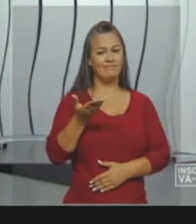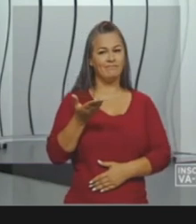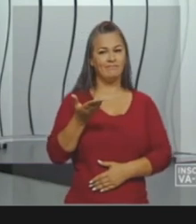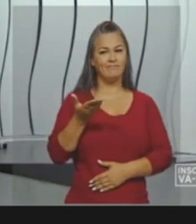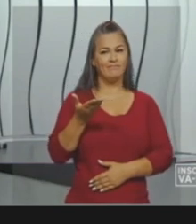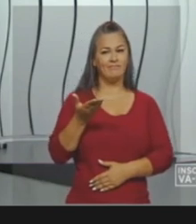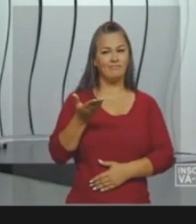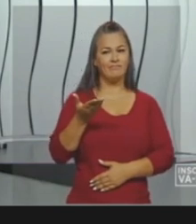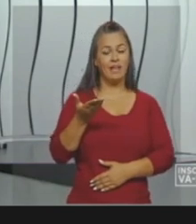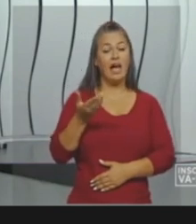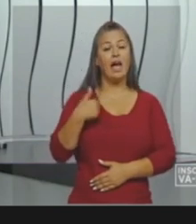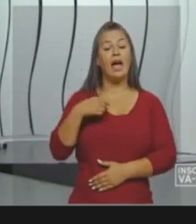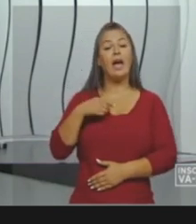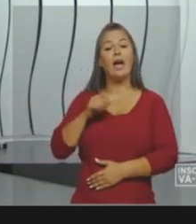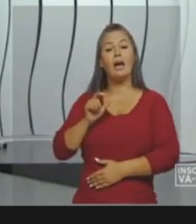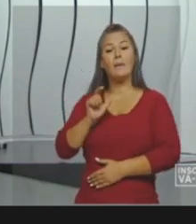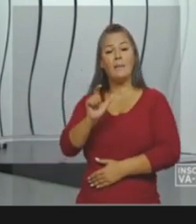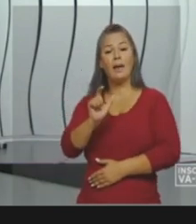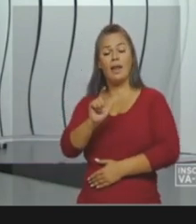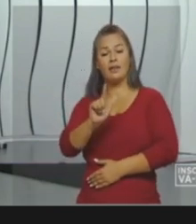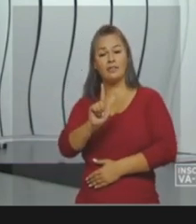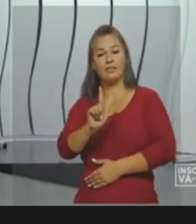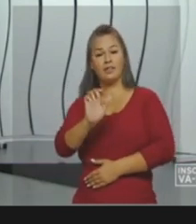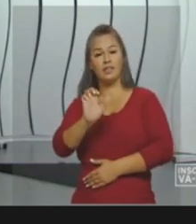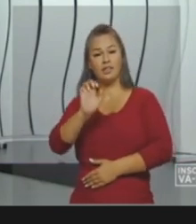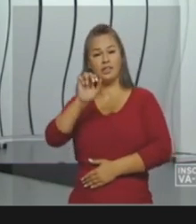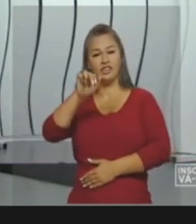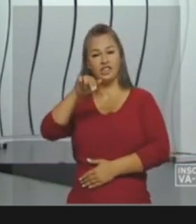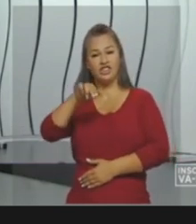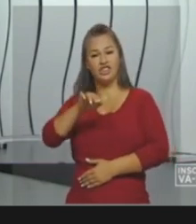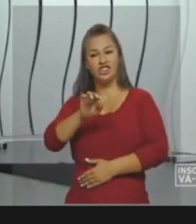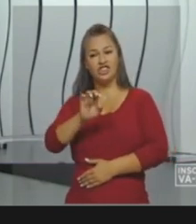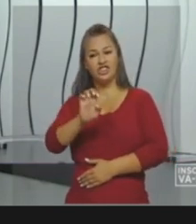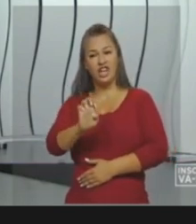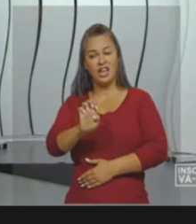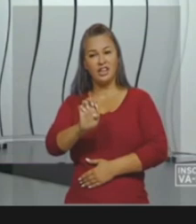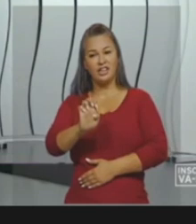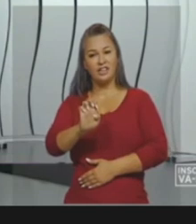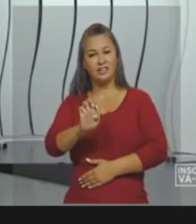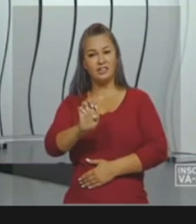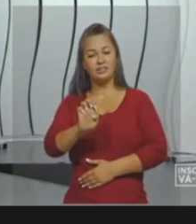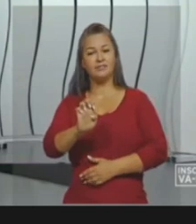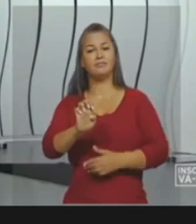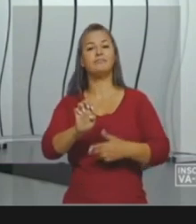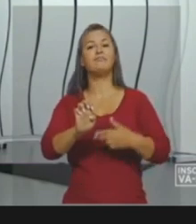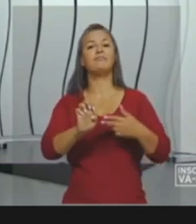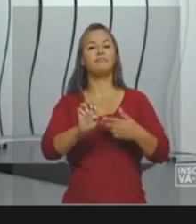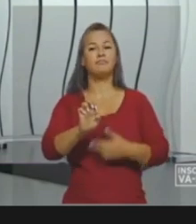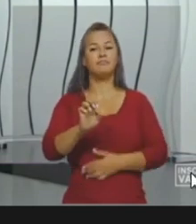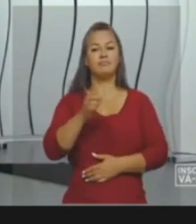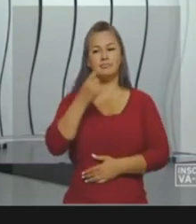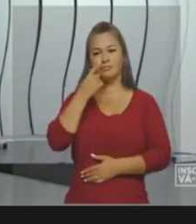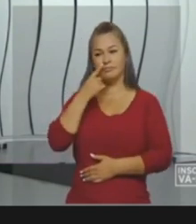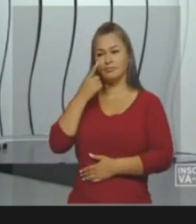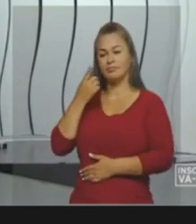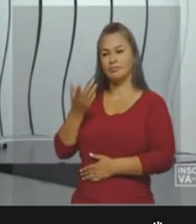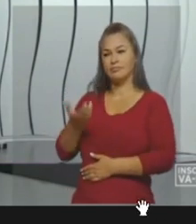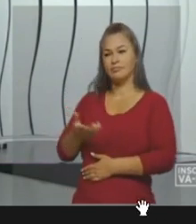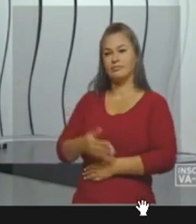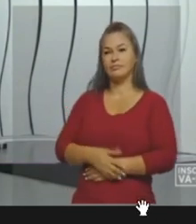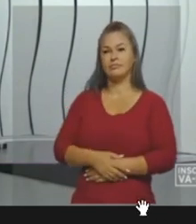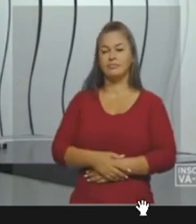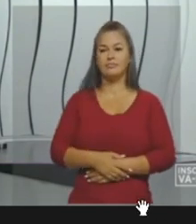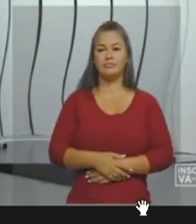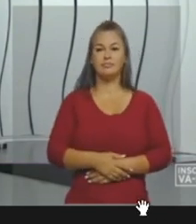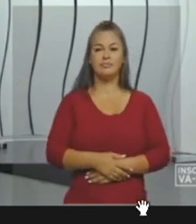vai representar esses genes. Então nós vamos usar a letra I para fazer essas relações aí a partir de agora, ok? Vamos ver isso então.